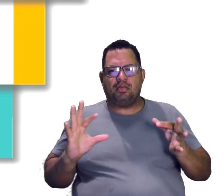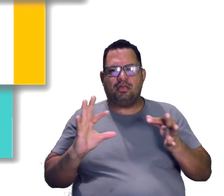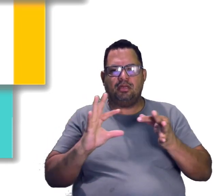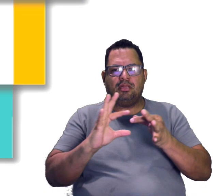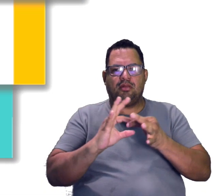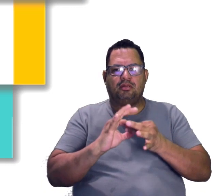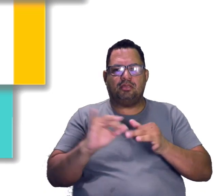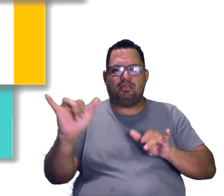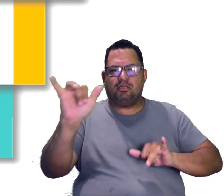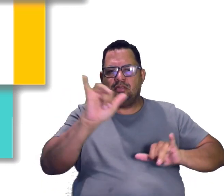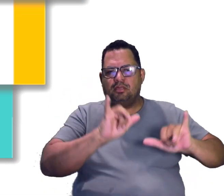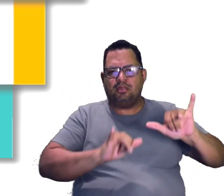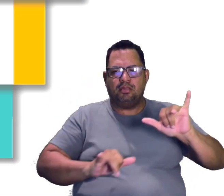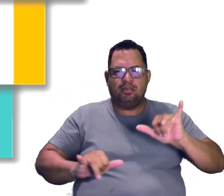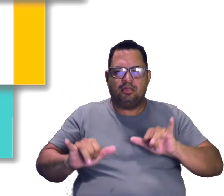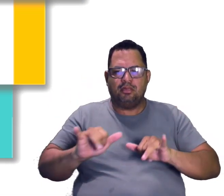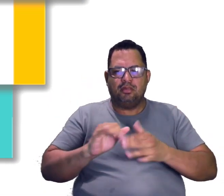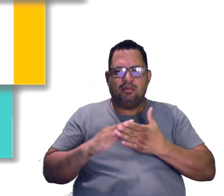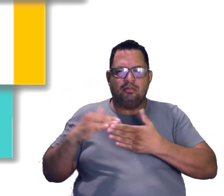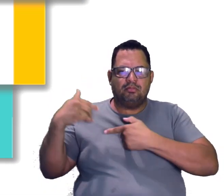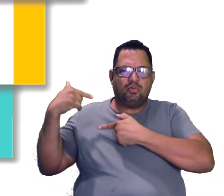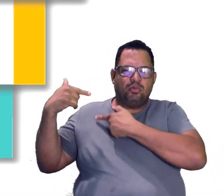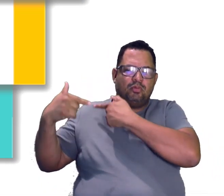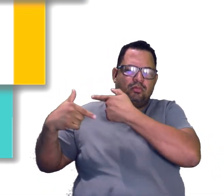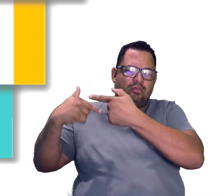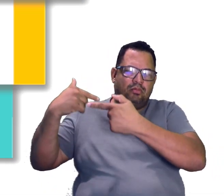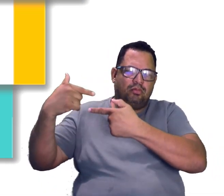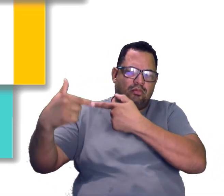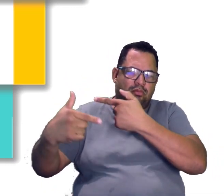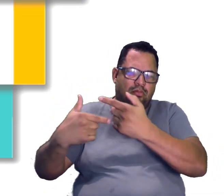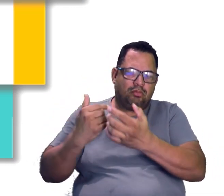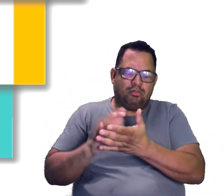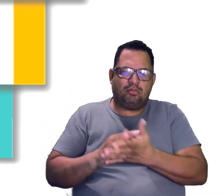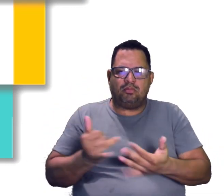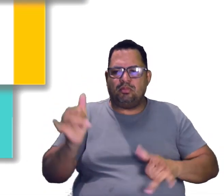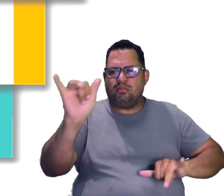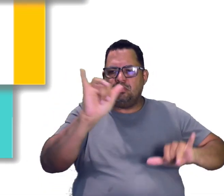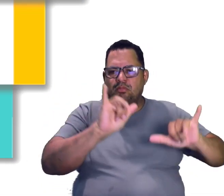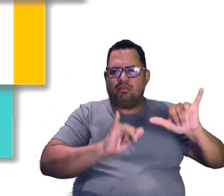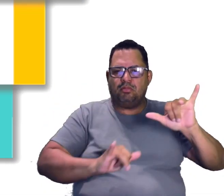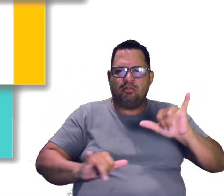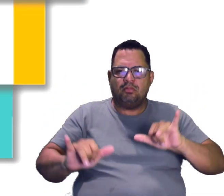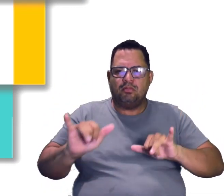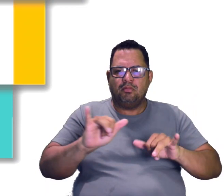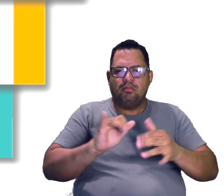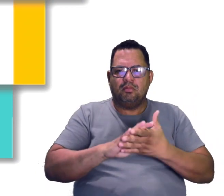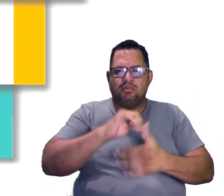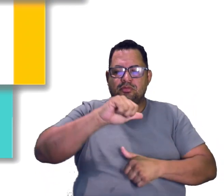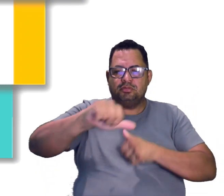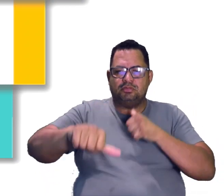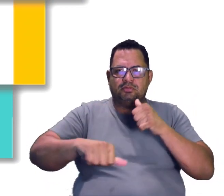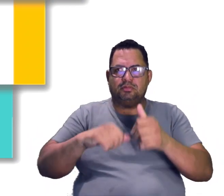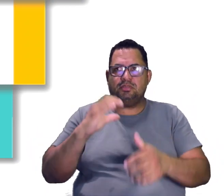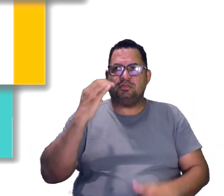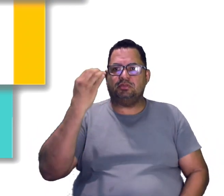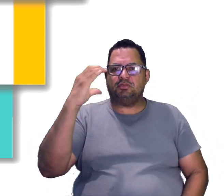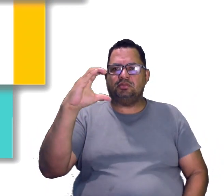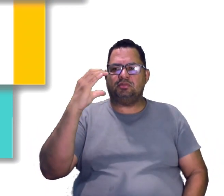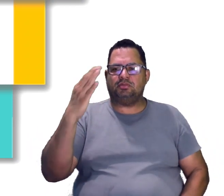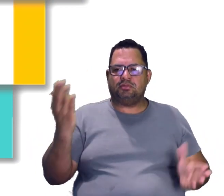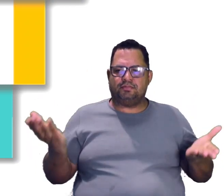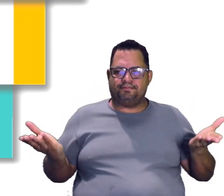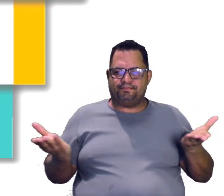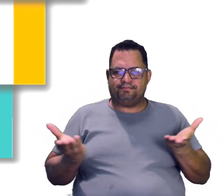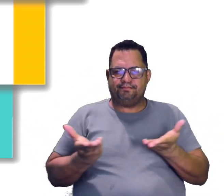que a nossa ciência percorreu para chegar a ser ciência que nós conhecemos hoje. Vamos falar